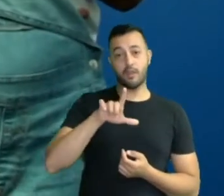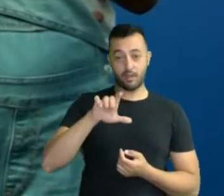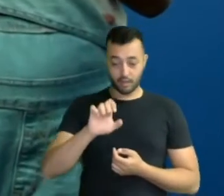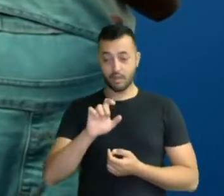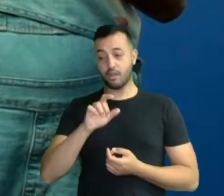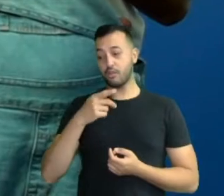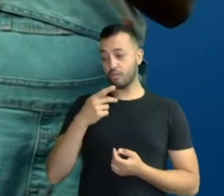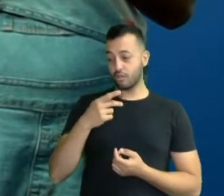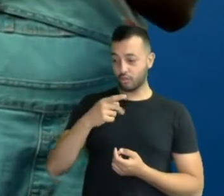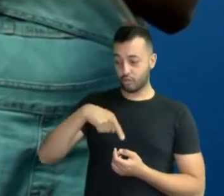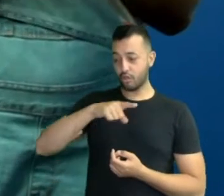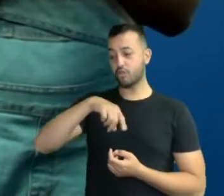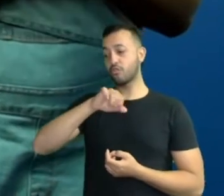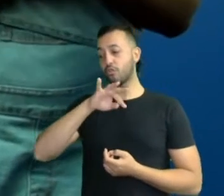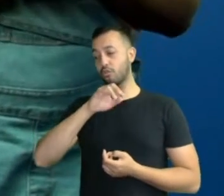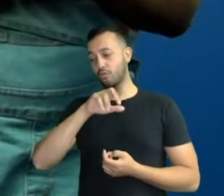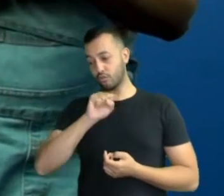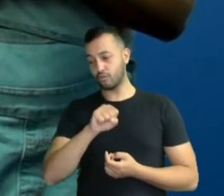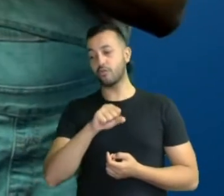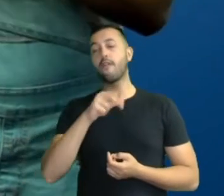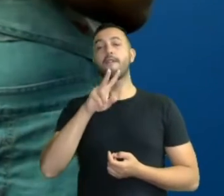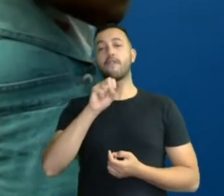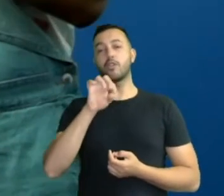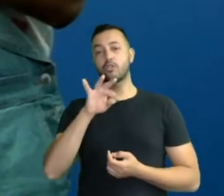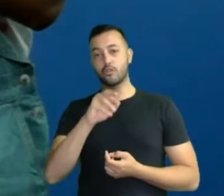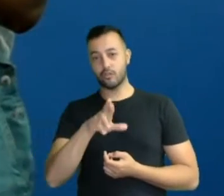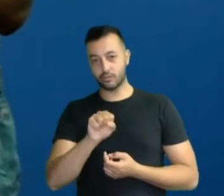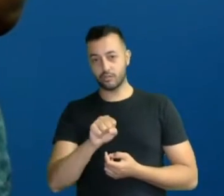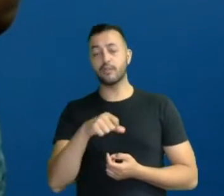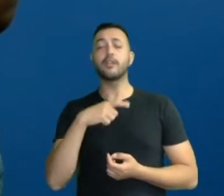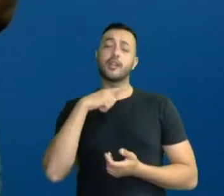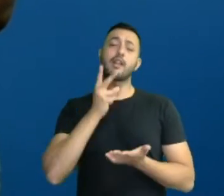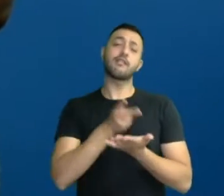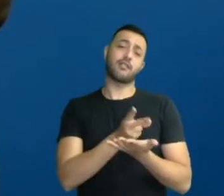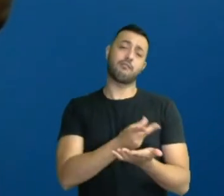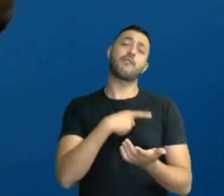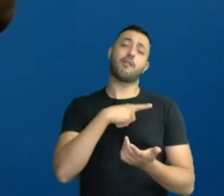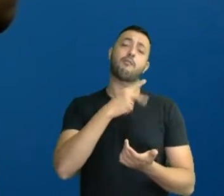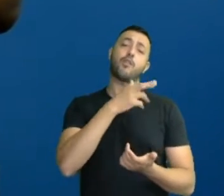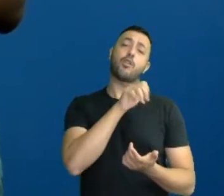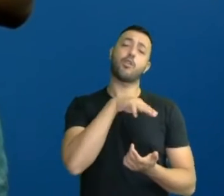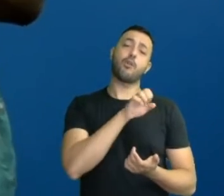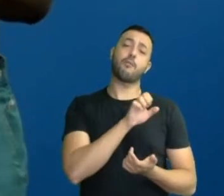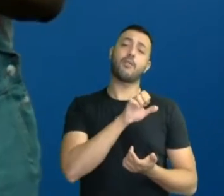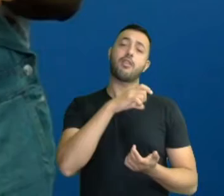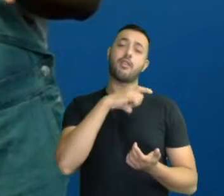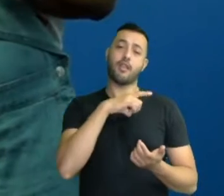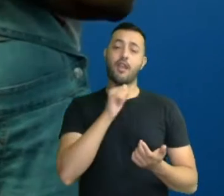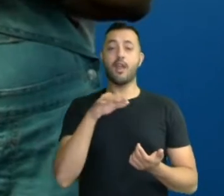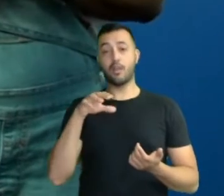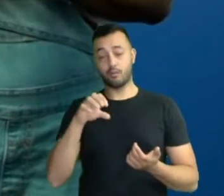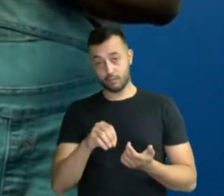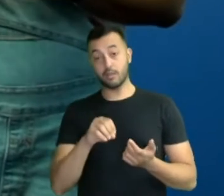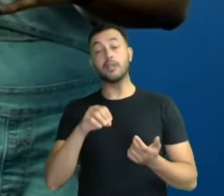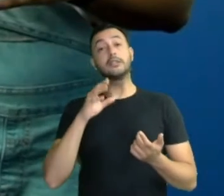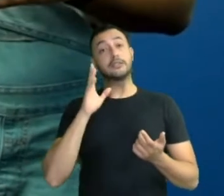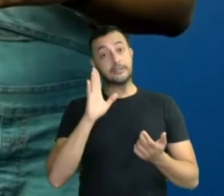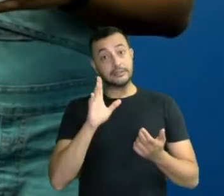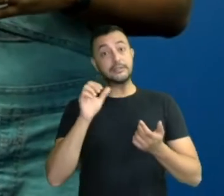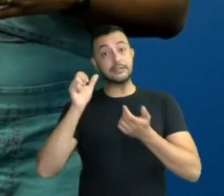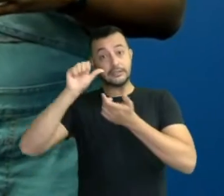cada pronome pessoal, sujeito, a gente tem um pronome pessoal átono. E aí, quando a gente